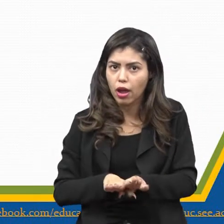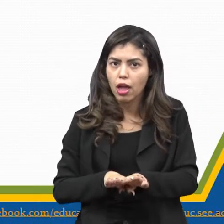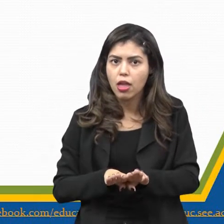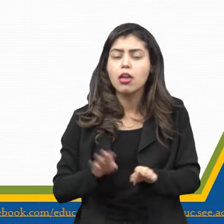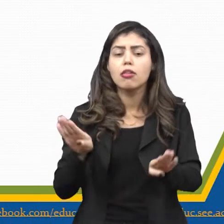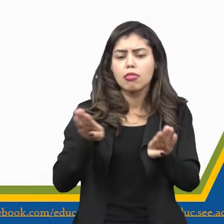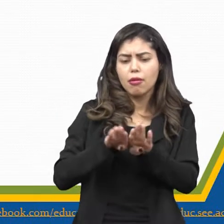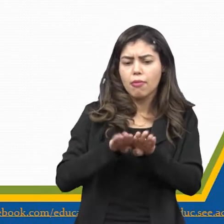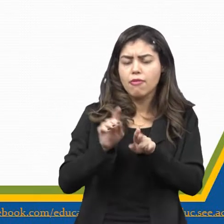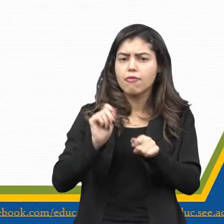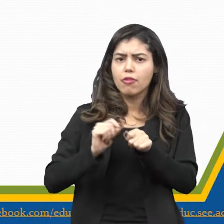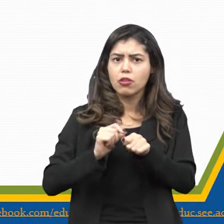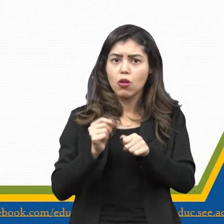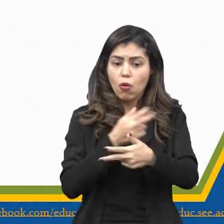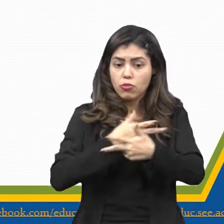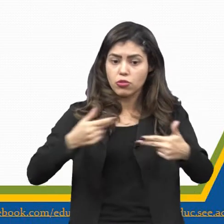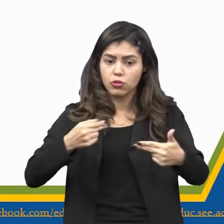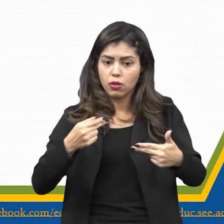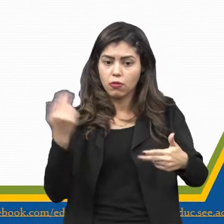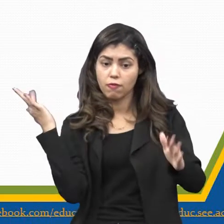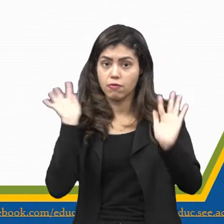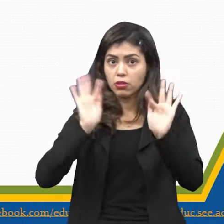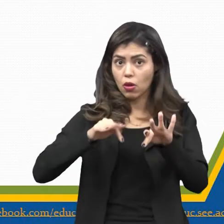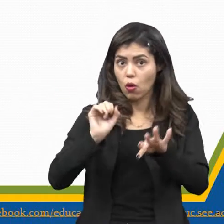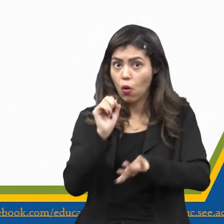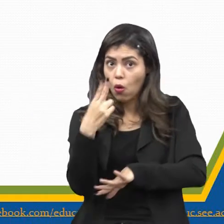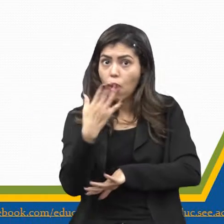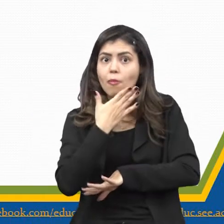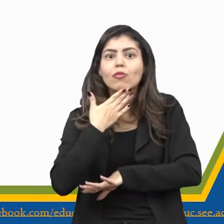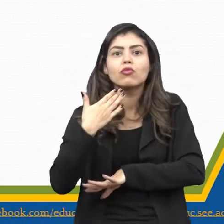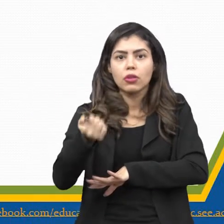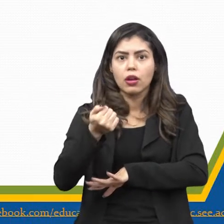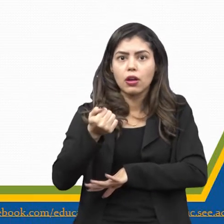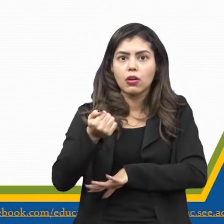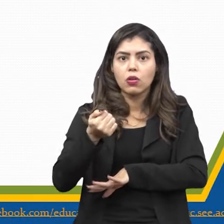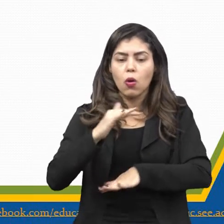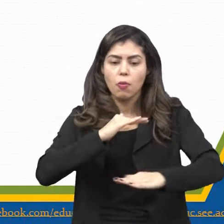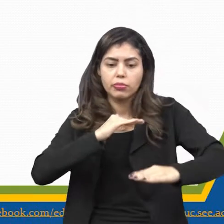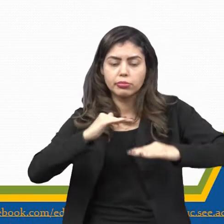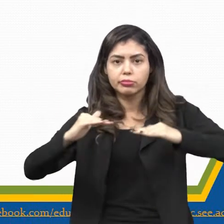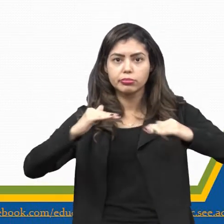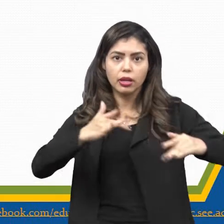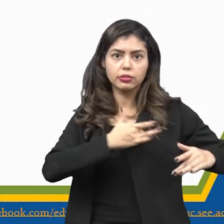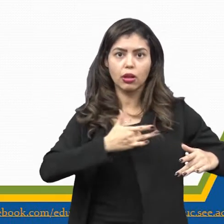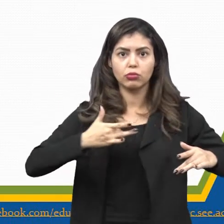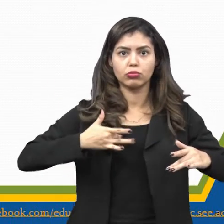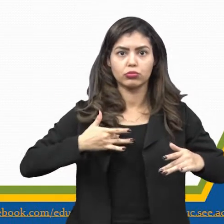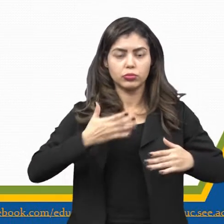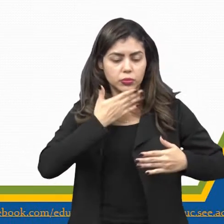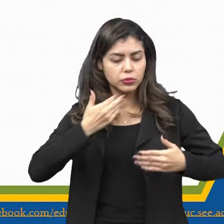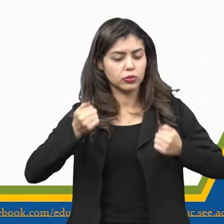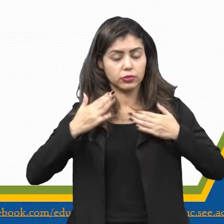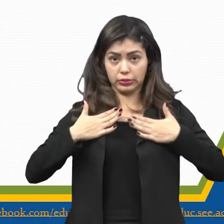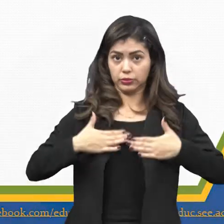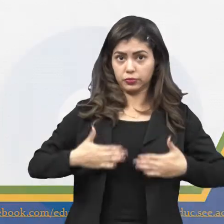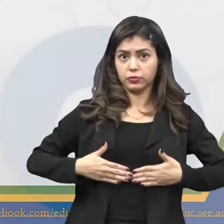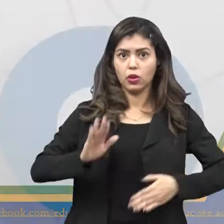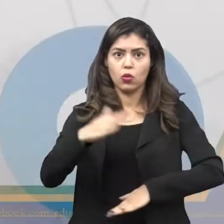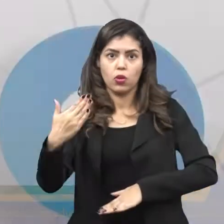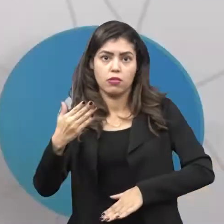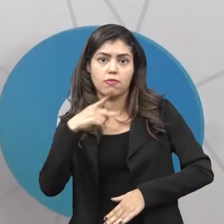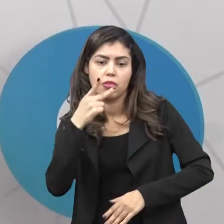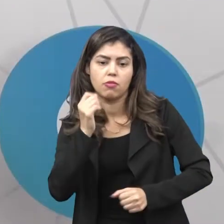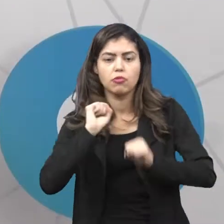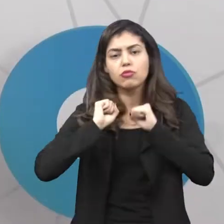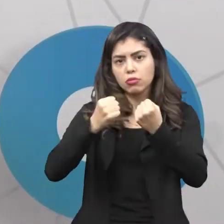repetitiva, que tem como objetivo final ou intermediário melhorar ou manter a saúde ou a aptidão física. Então, quando nós falamos